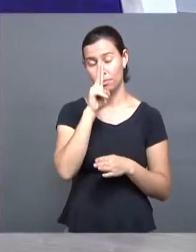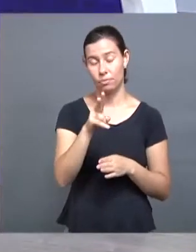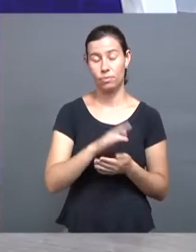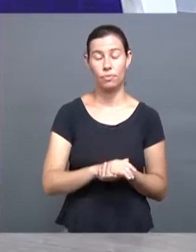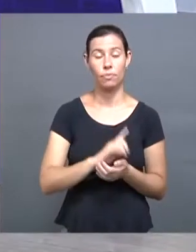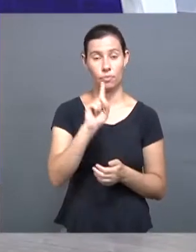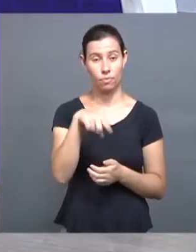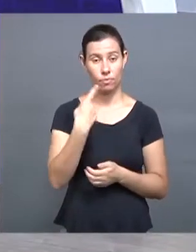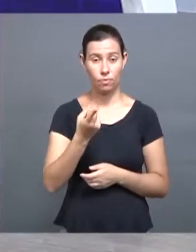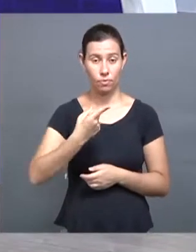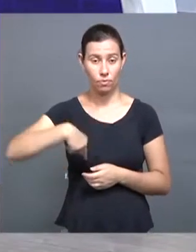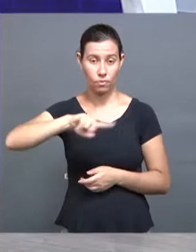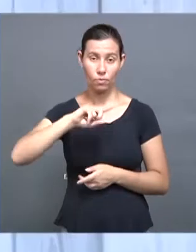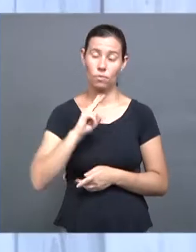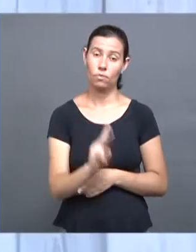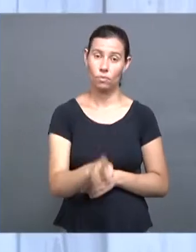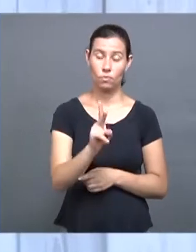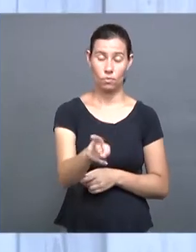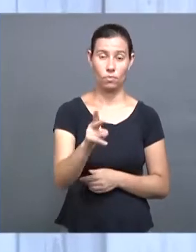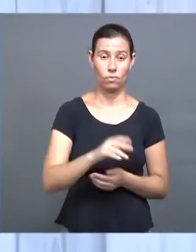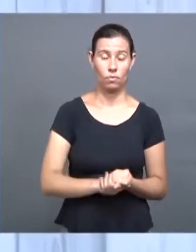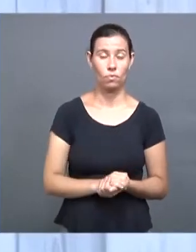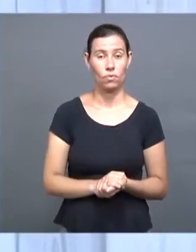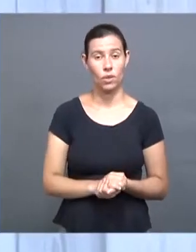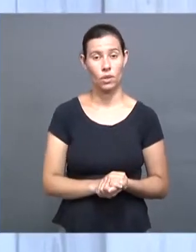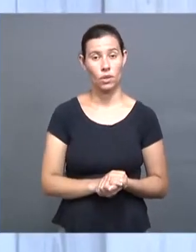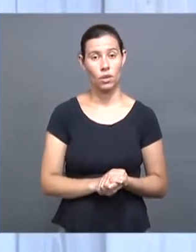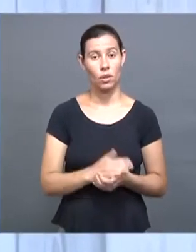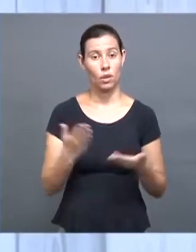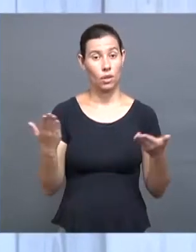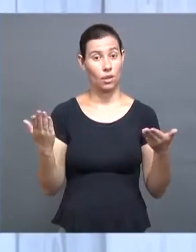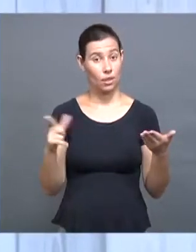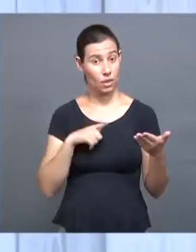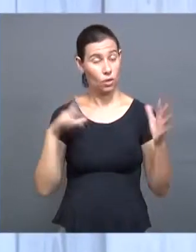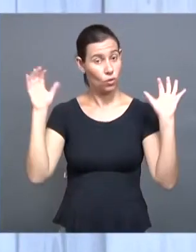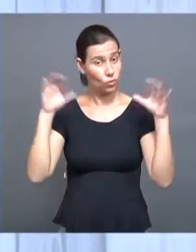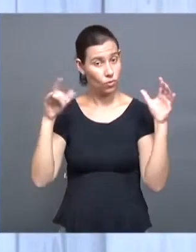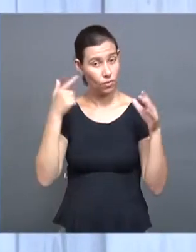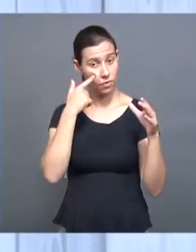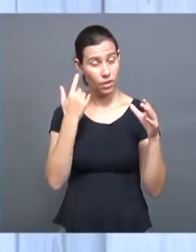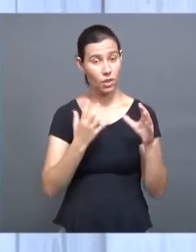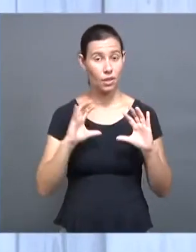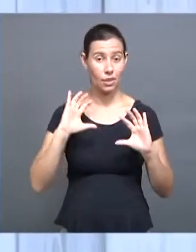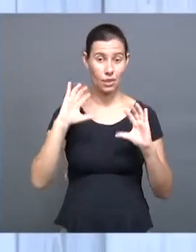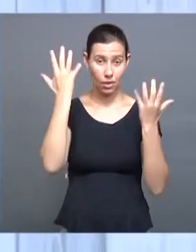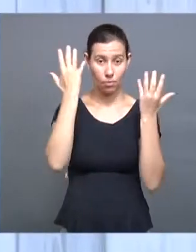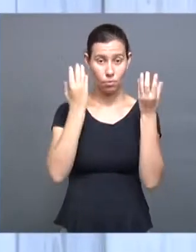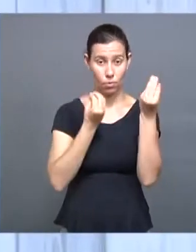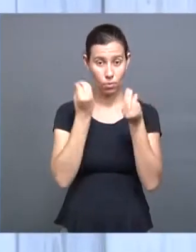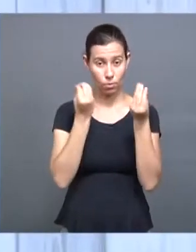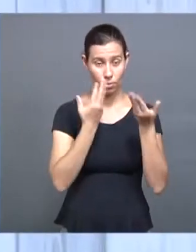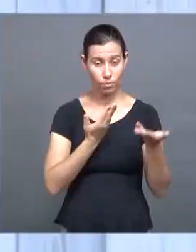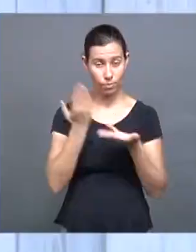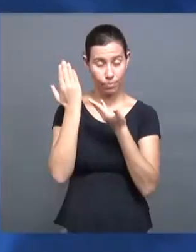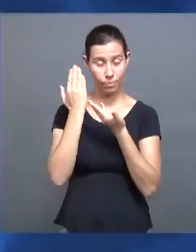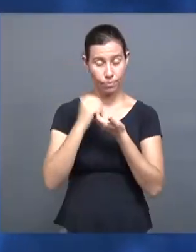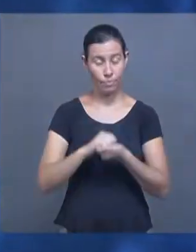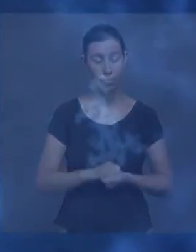então, a gente continua a nossa conversa. Será que vem mais chuva por aí? Veja na previsão do tempo.